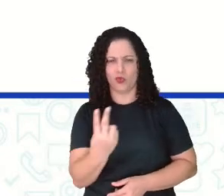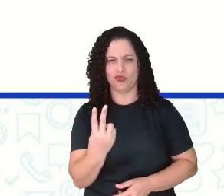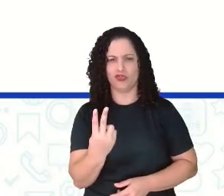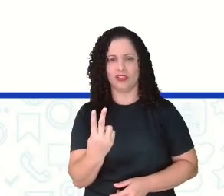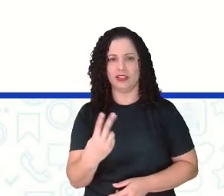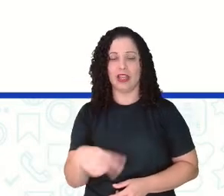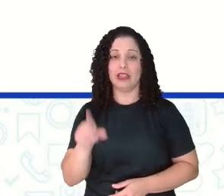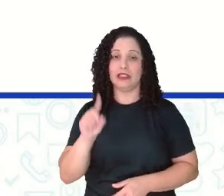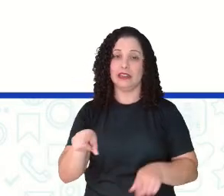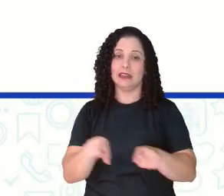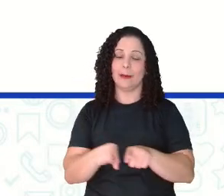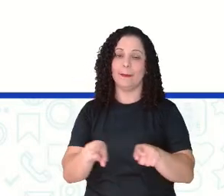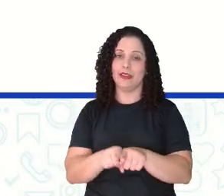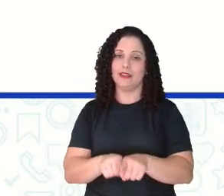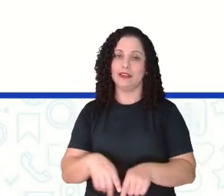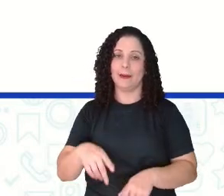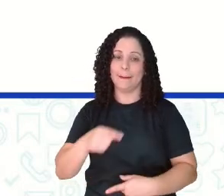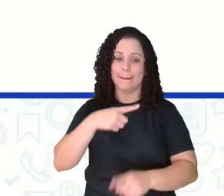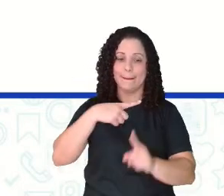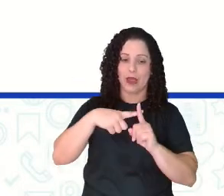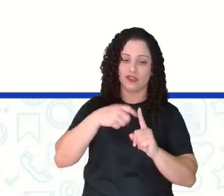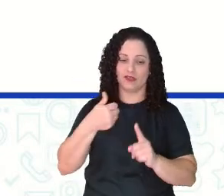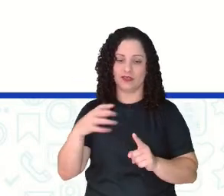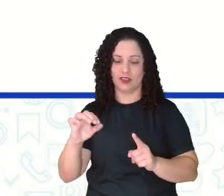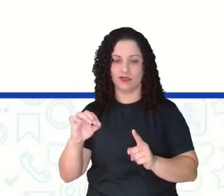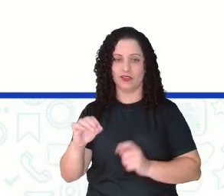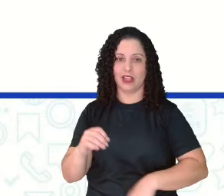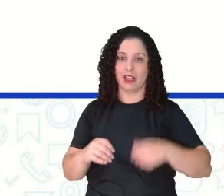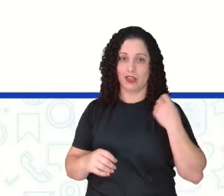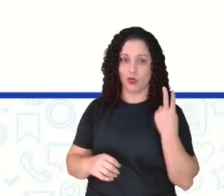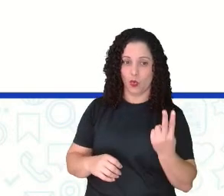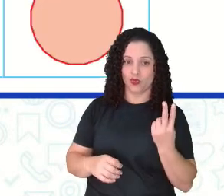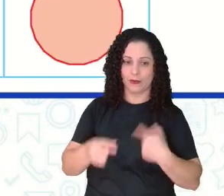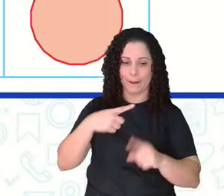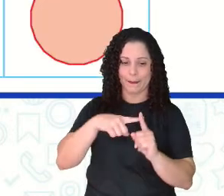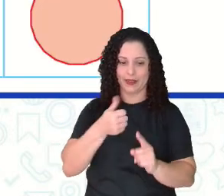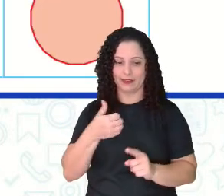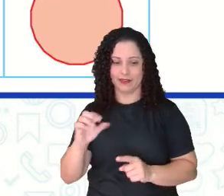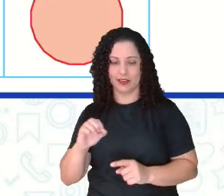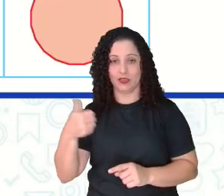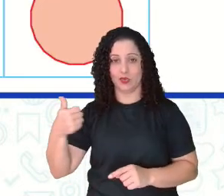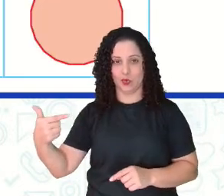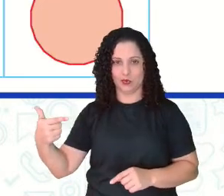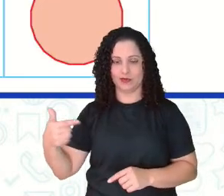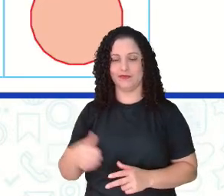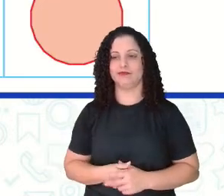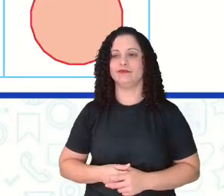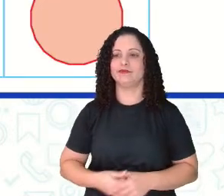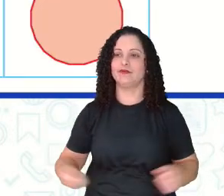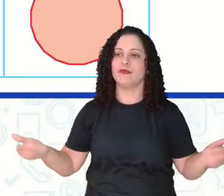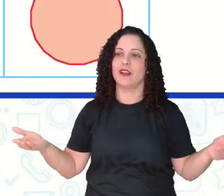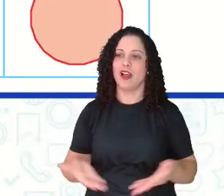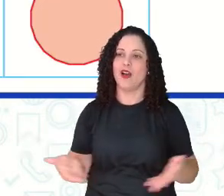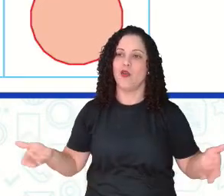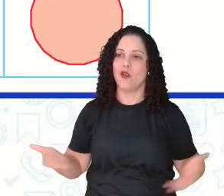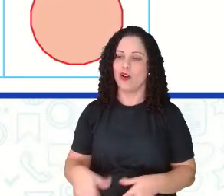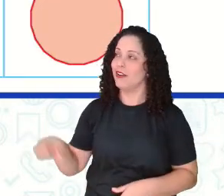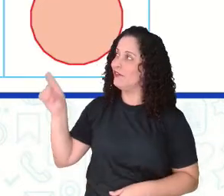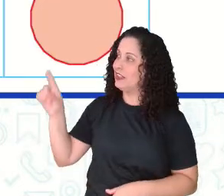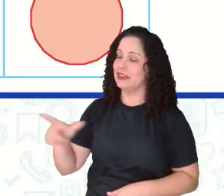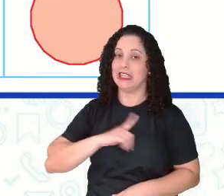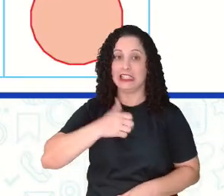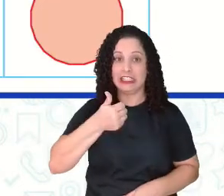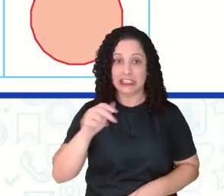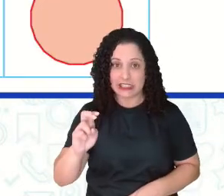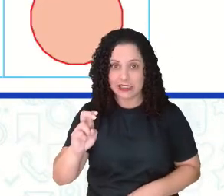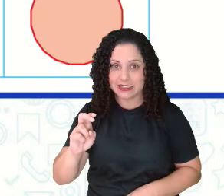e decágono 10. Então, o polígono aí que tem 12 lados. Coloquei mais dois aqui, ó. A gente tem o de